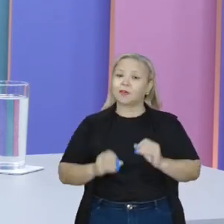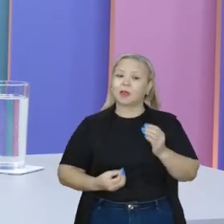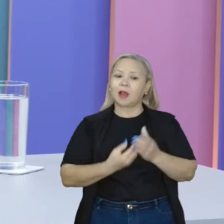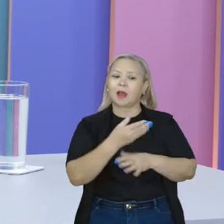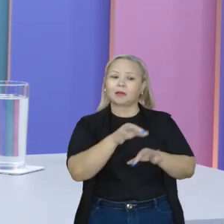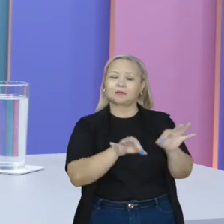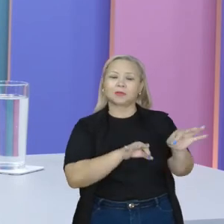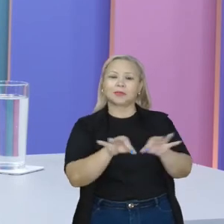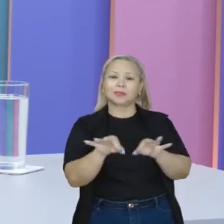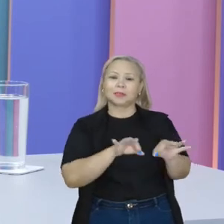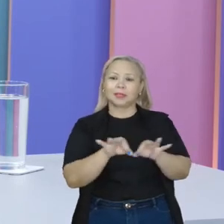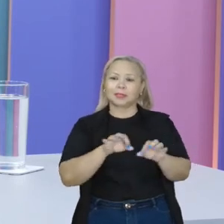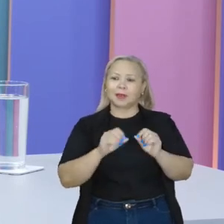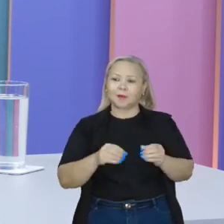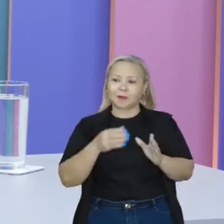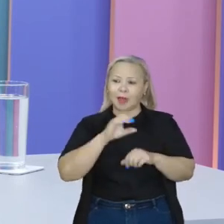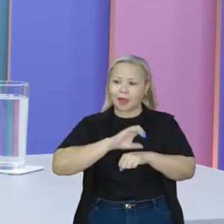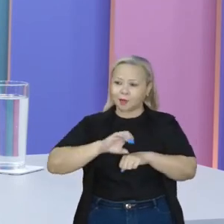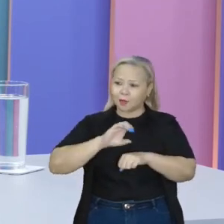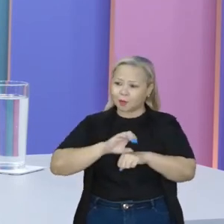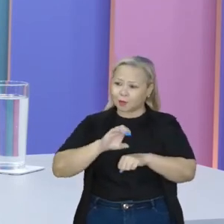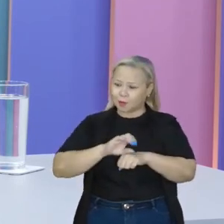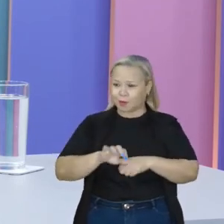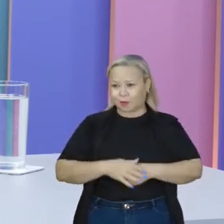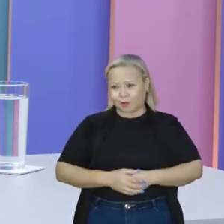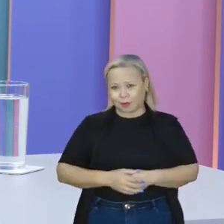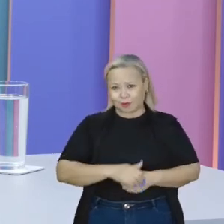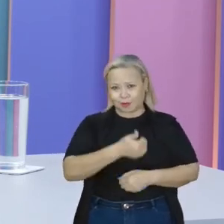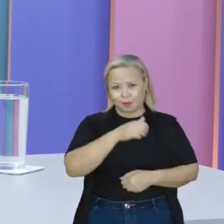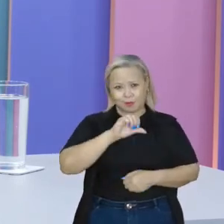elaboração da Constituição, né, de